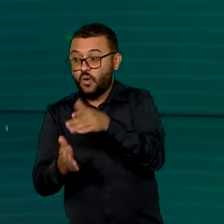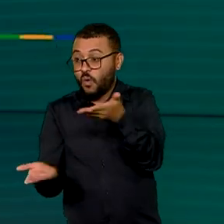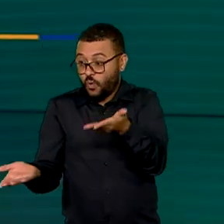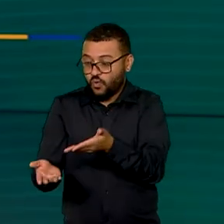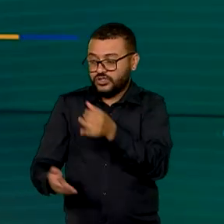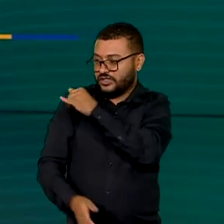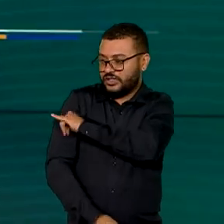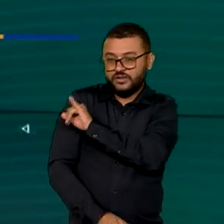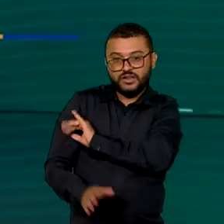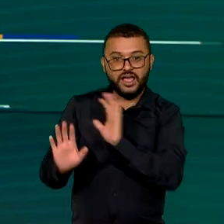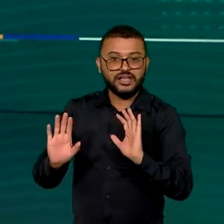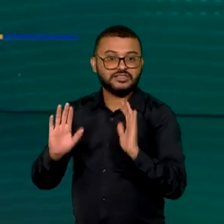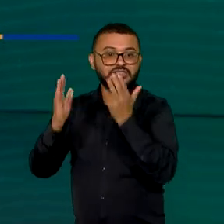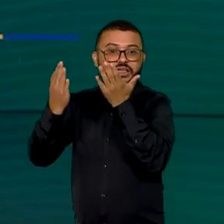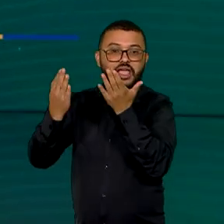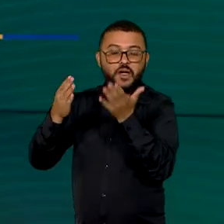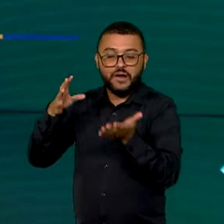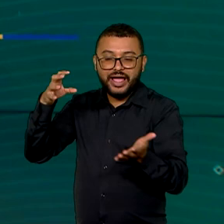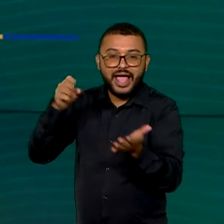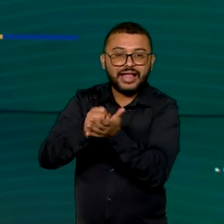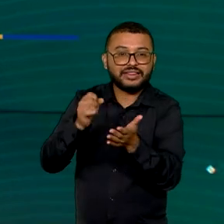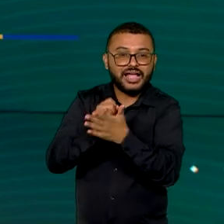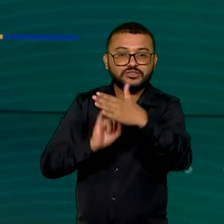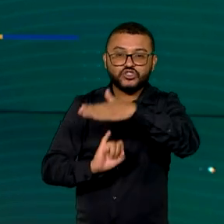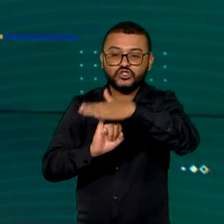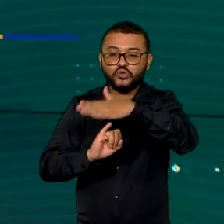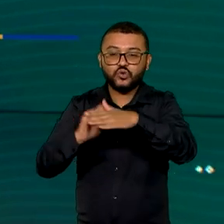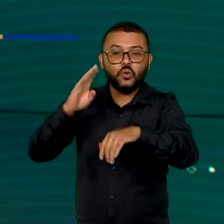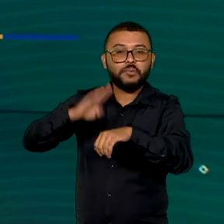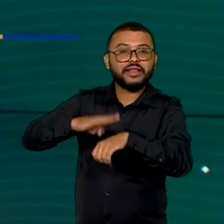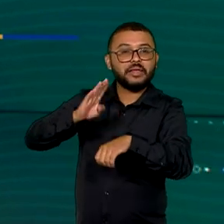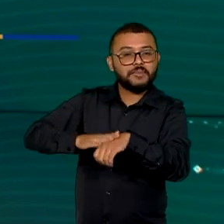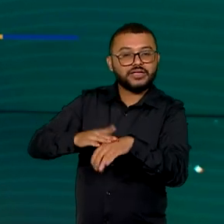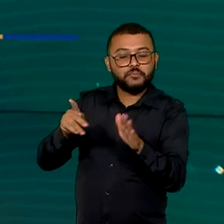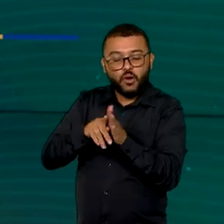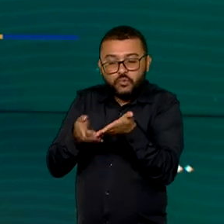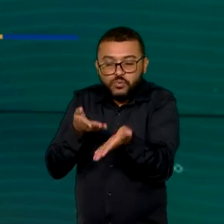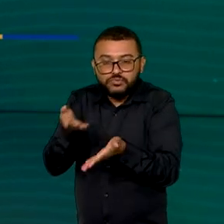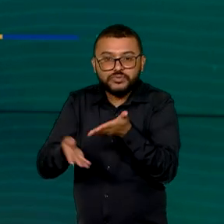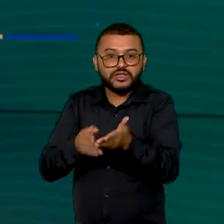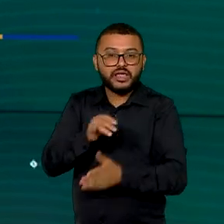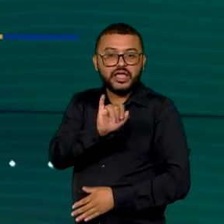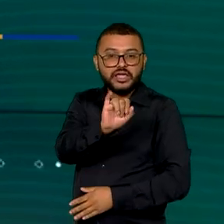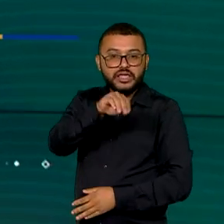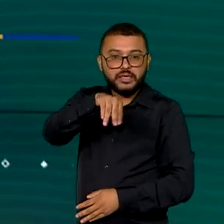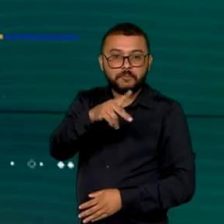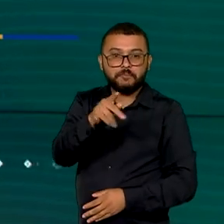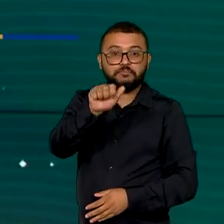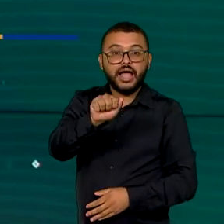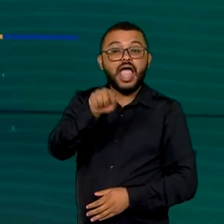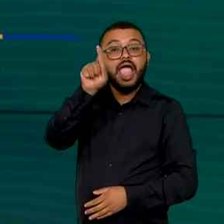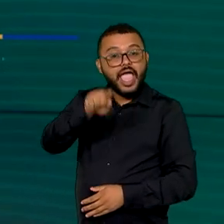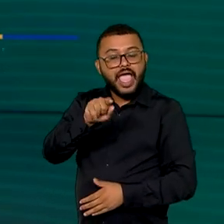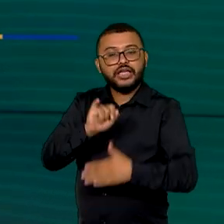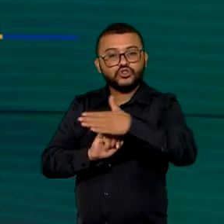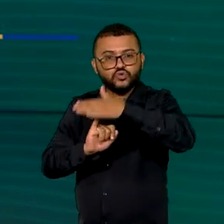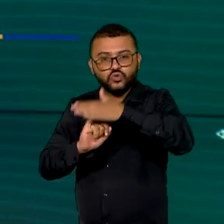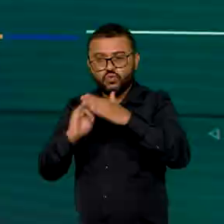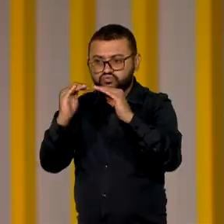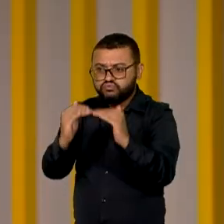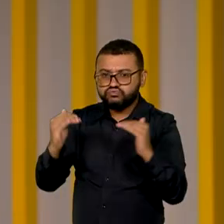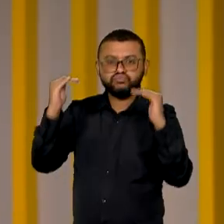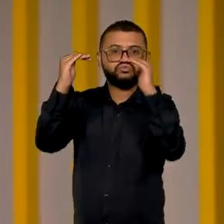da cerimônia de credenciamento do Instituto de Matemática Pura e Aplicada, o INPA, como instituição de ensino